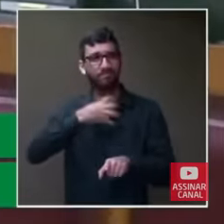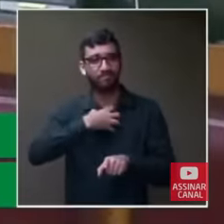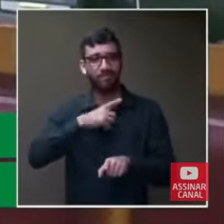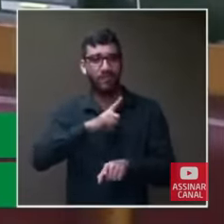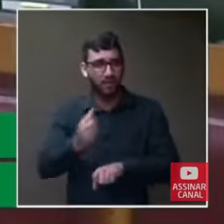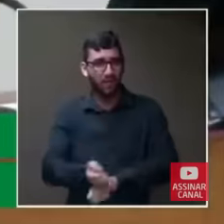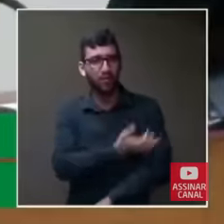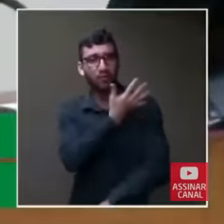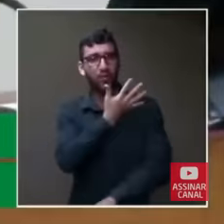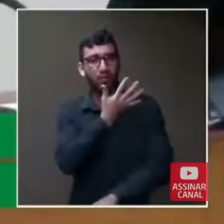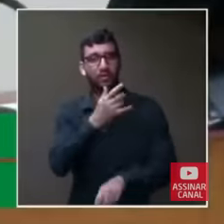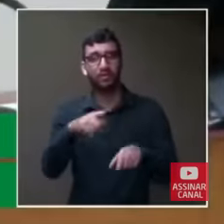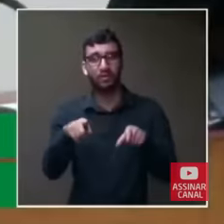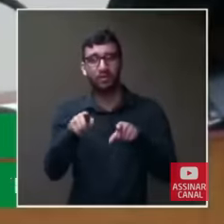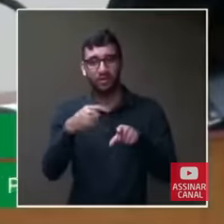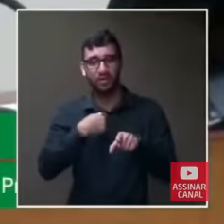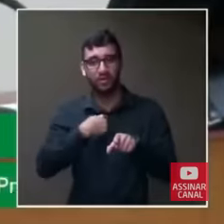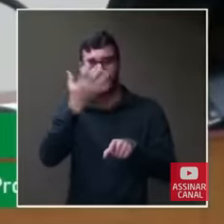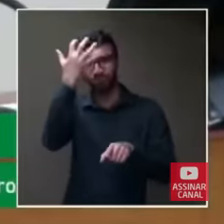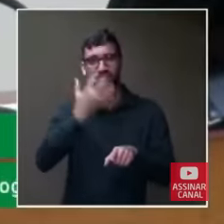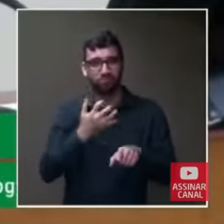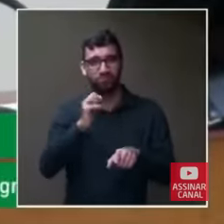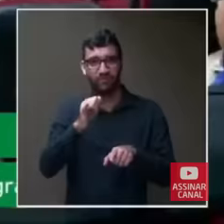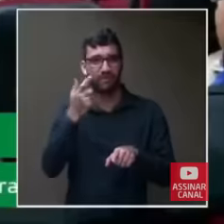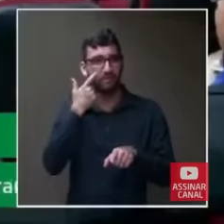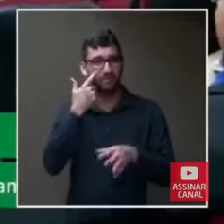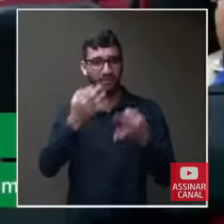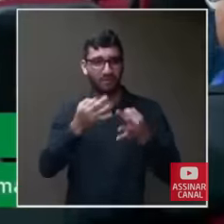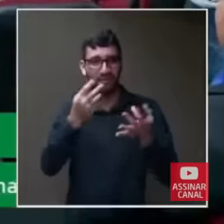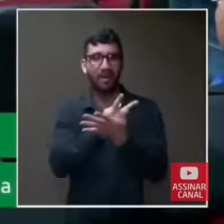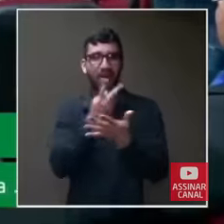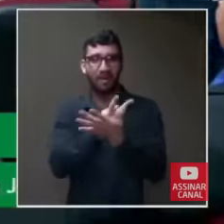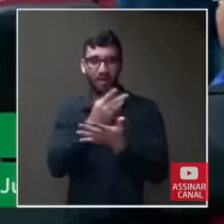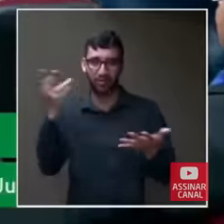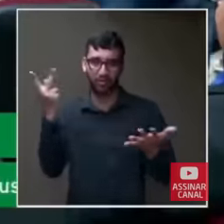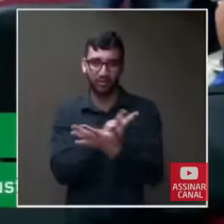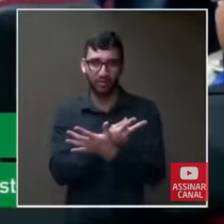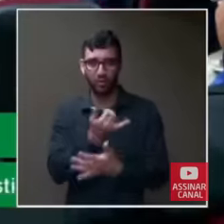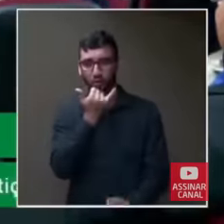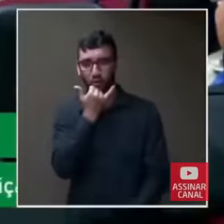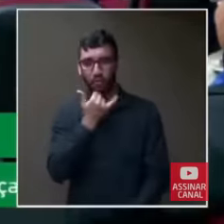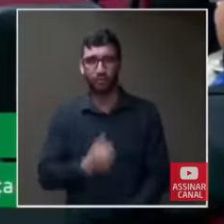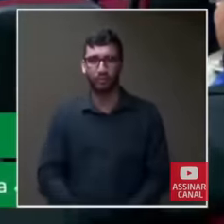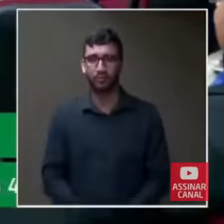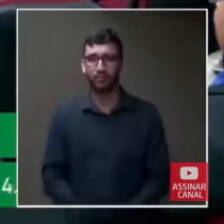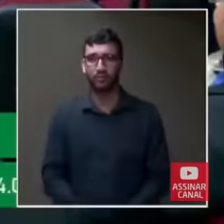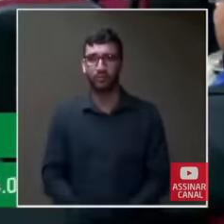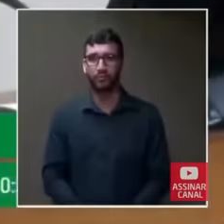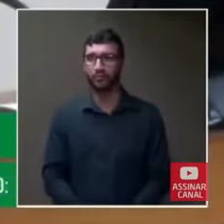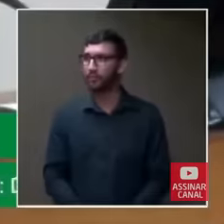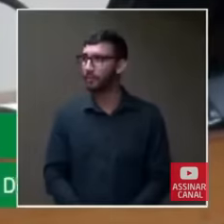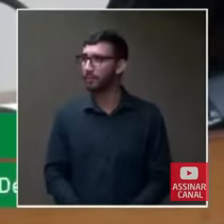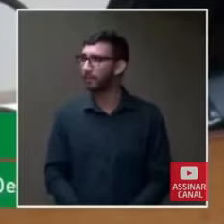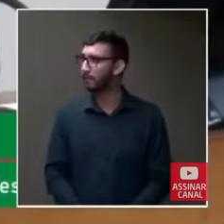tenho emoções... E me revolto com injustiças que eu presencio. Tudo Perdão, bem. Excelência. Tudo bem,